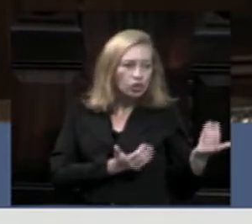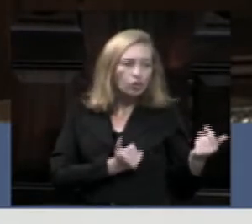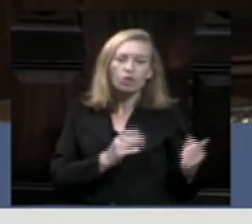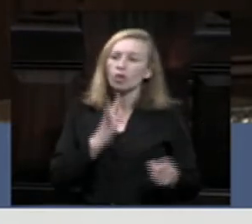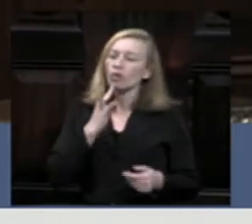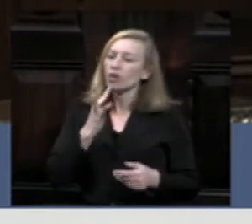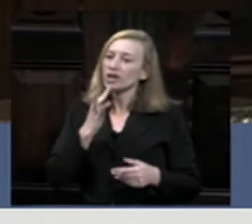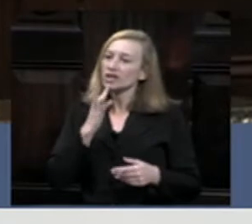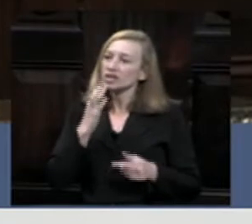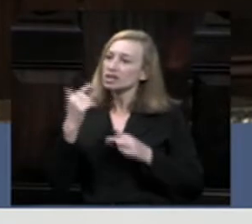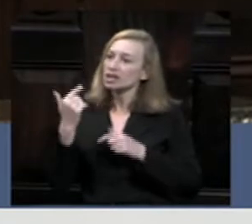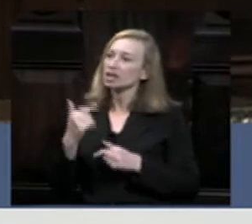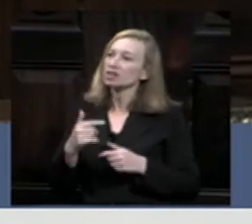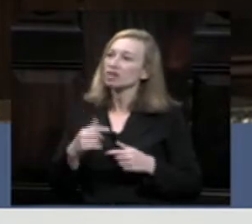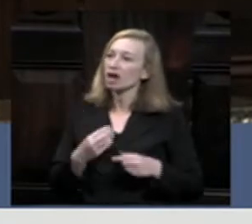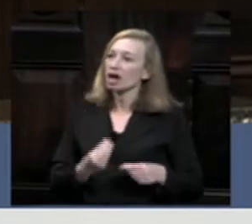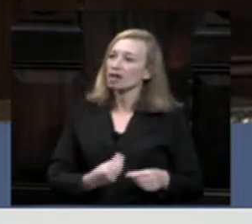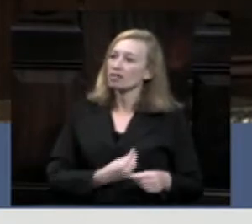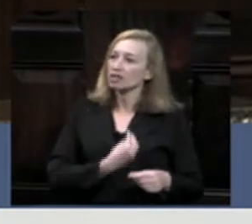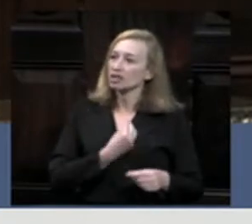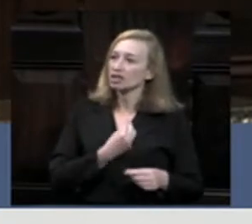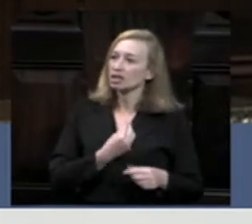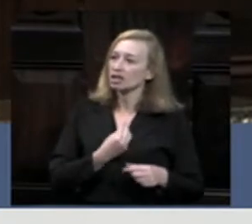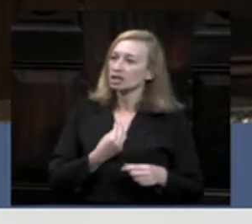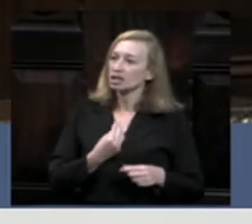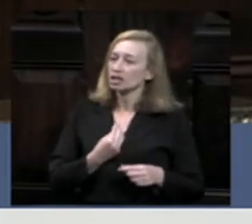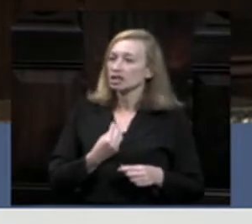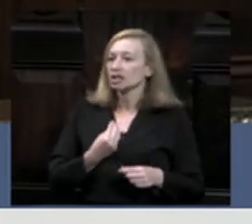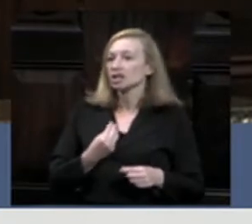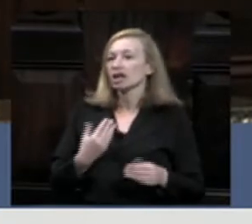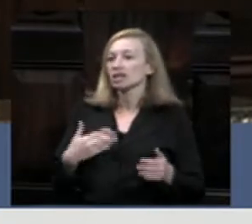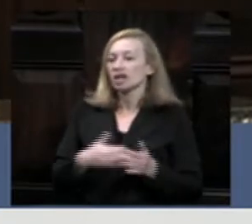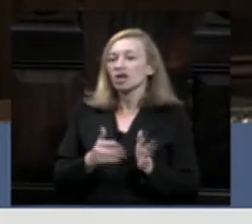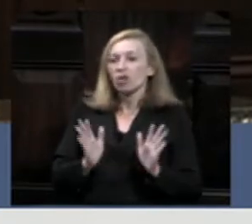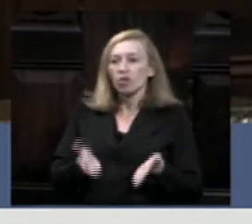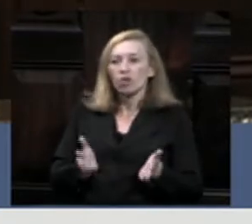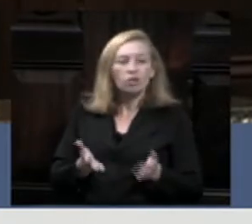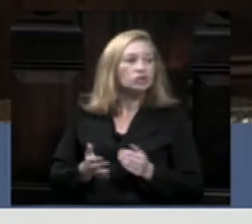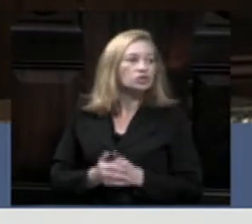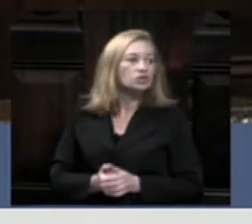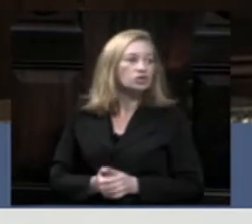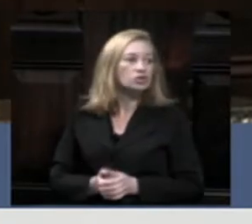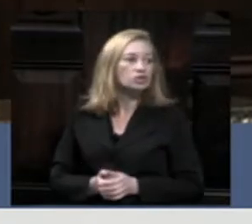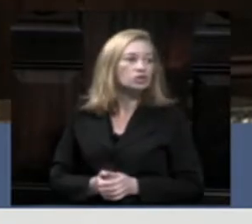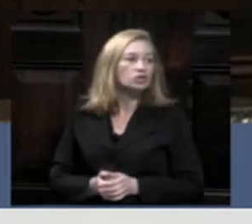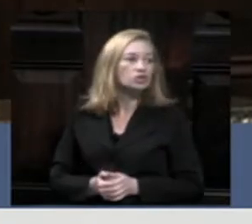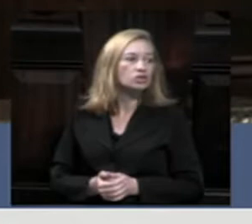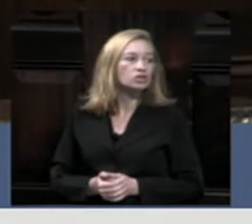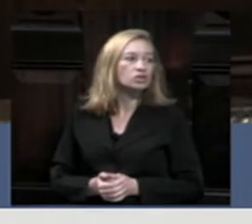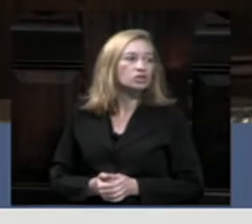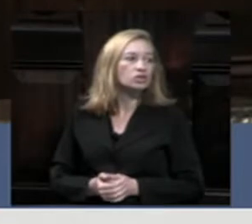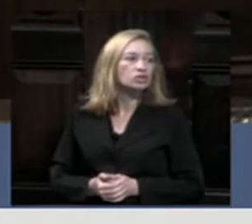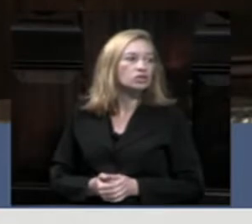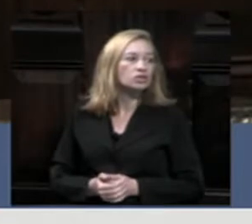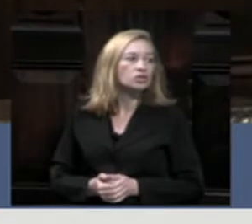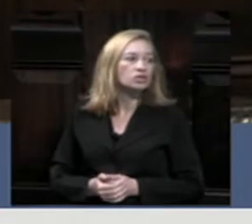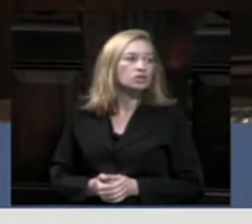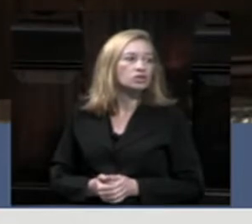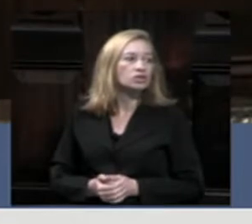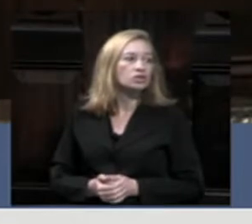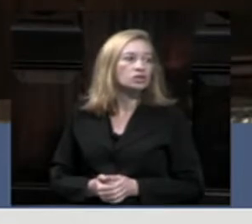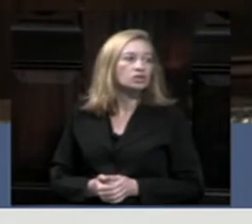trajetória de vida de Chacon de Assis, a que assumam a compreensão em relação ao